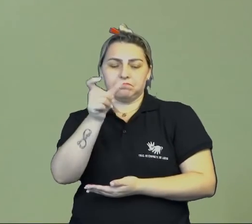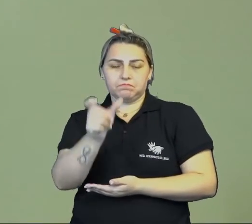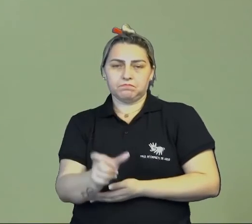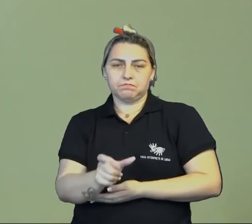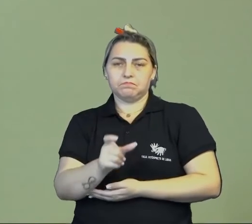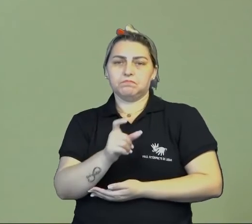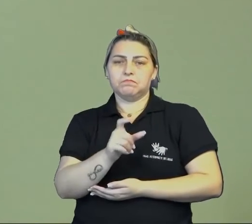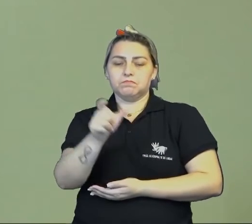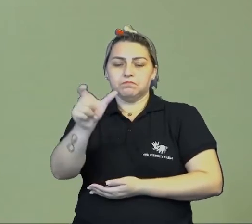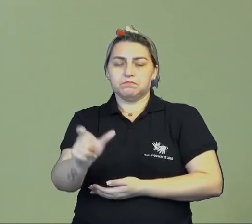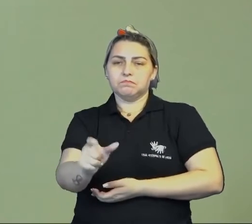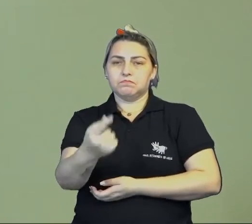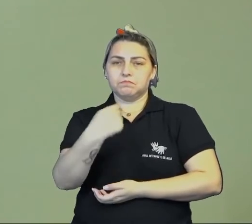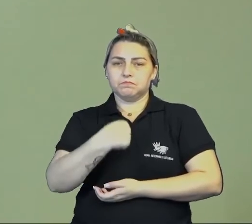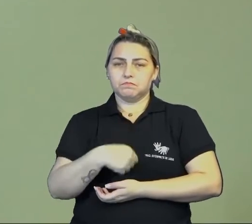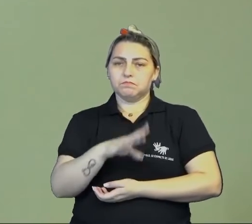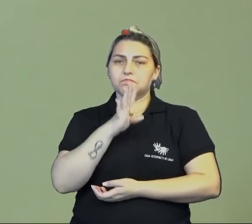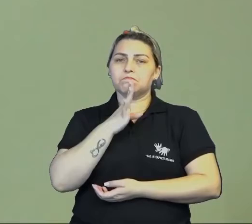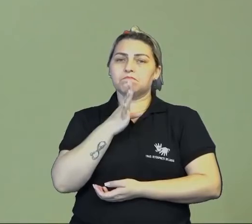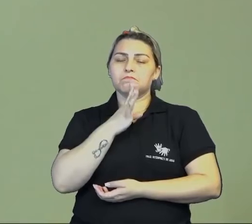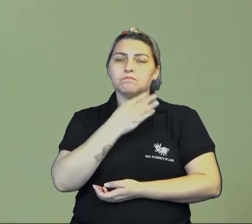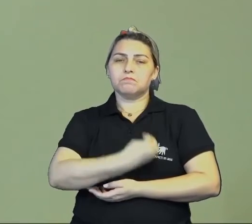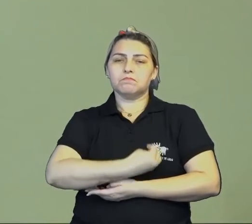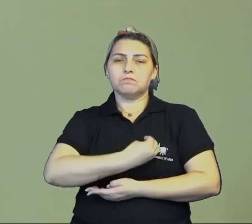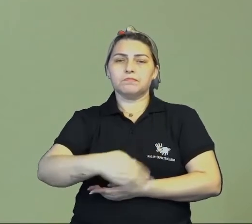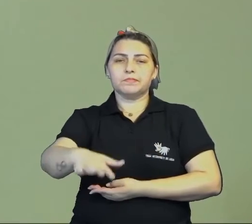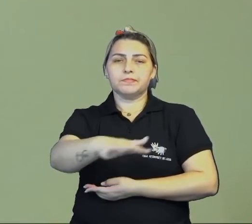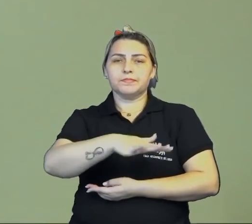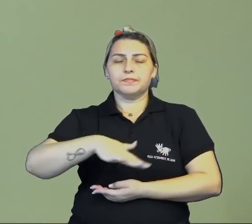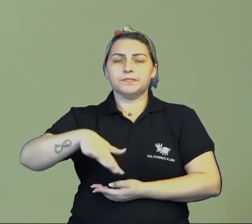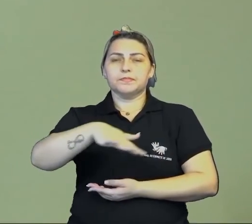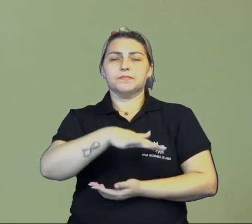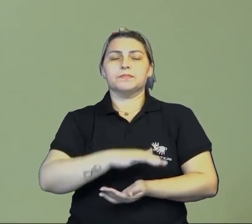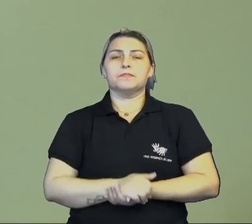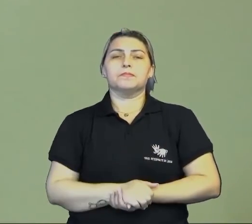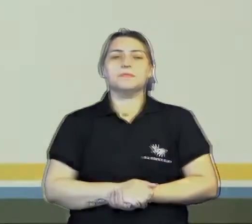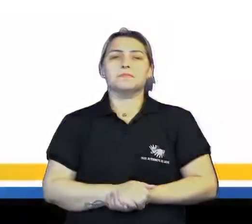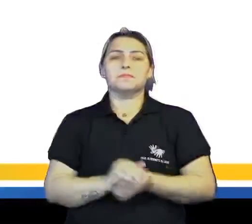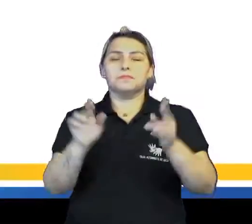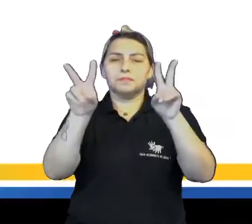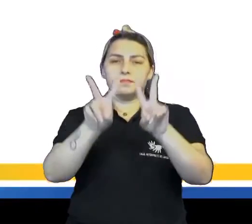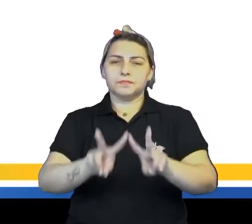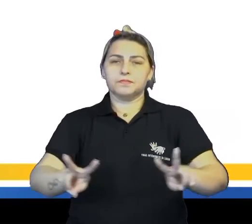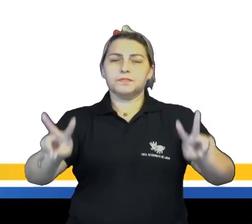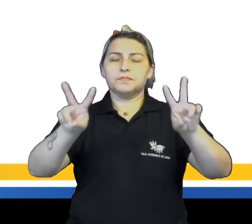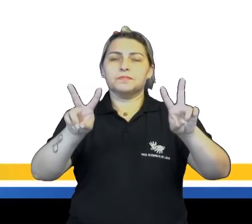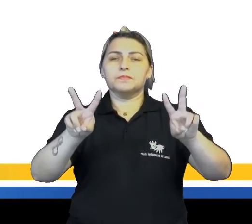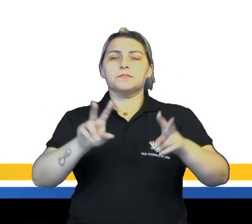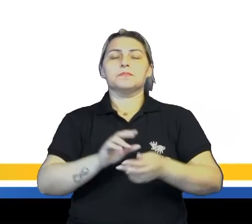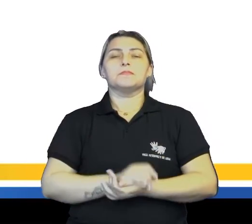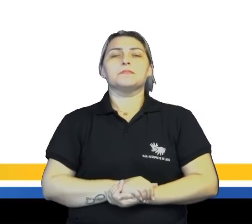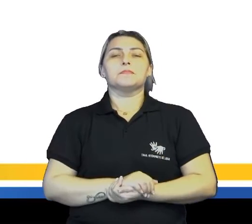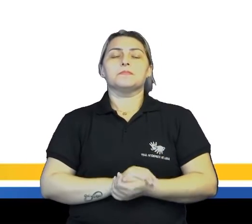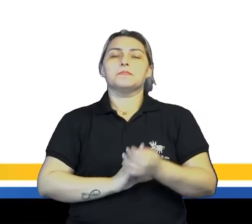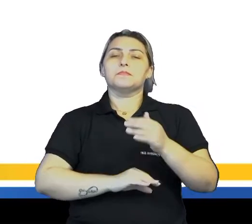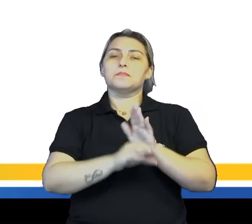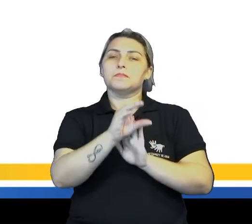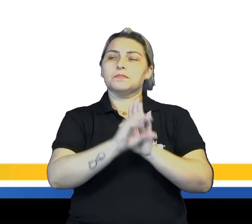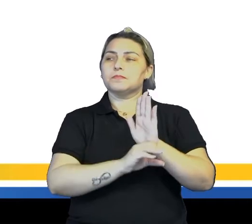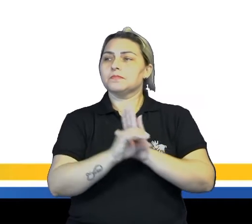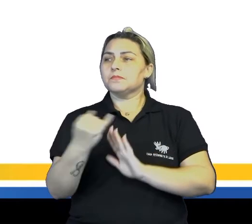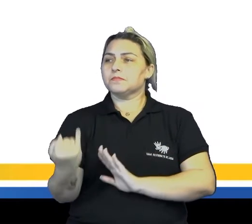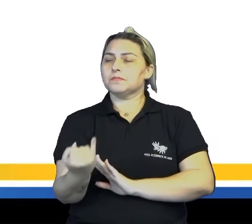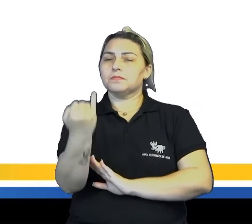integrando justamente em relação à vida social. Vamos visualizar mais um conceito fundamental